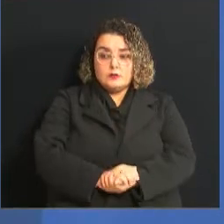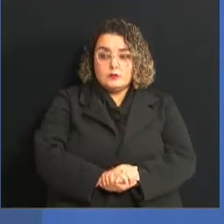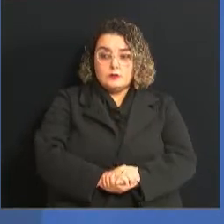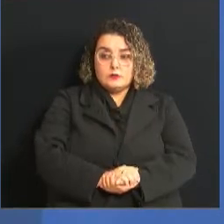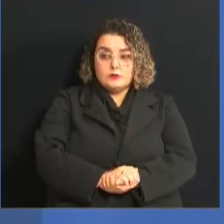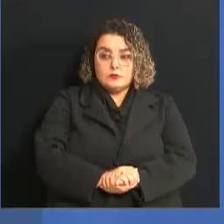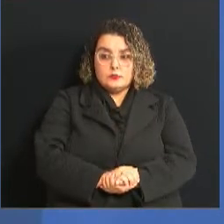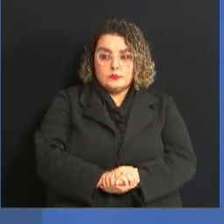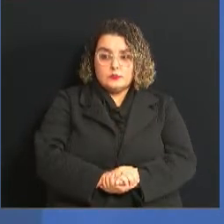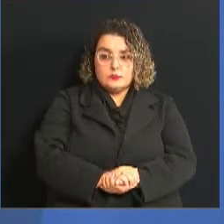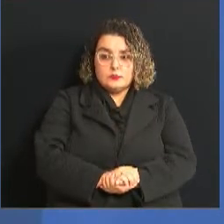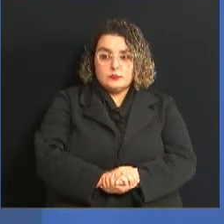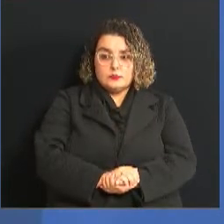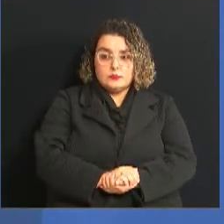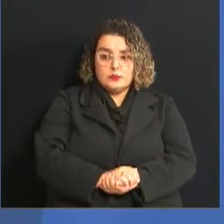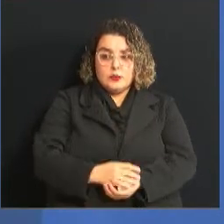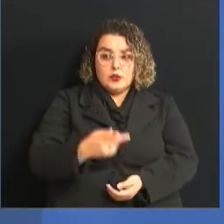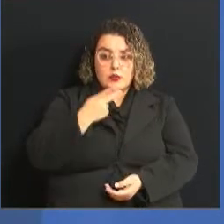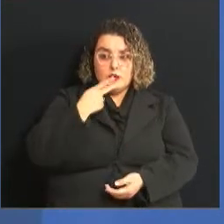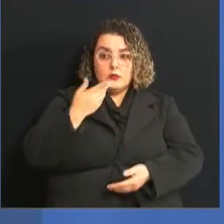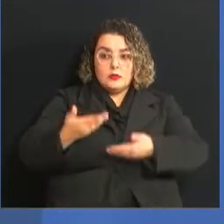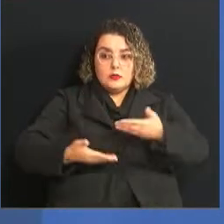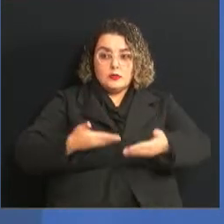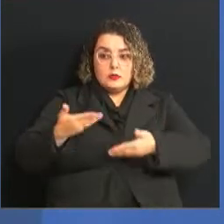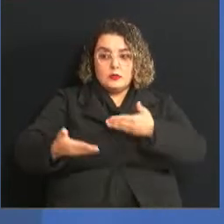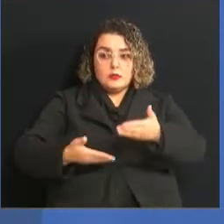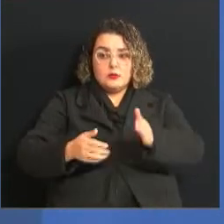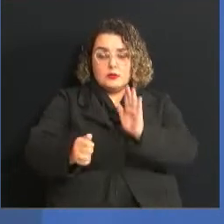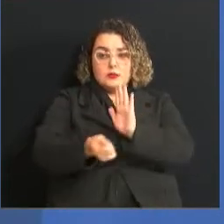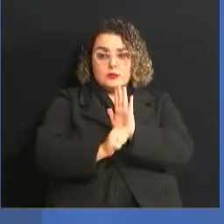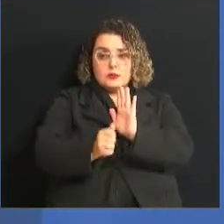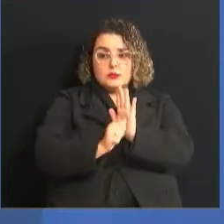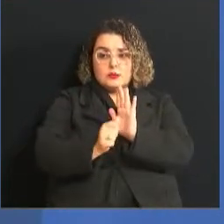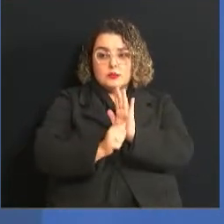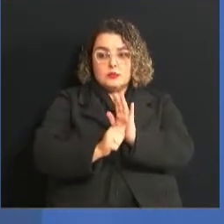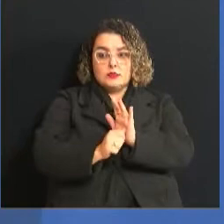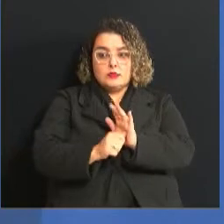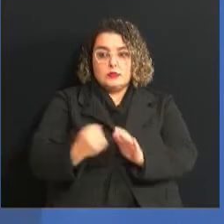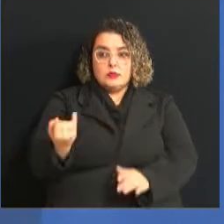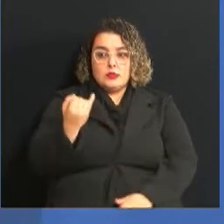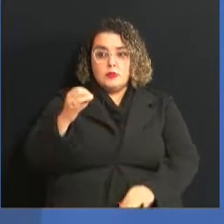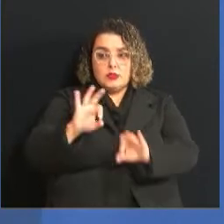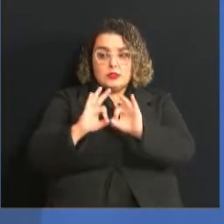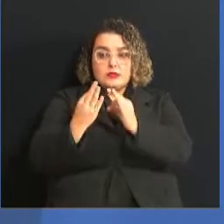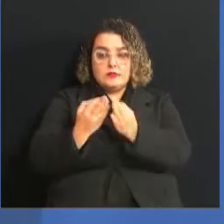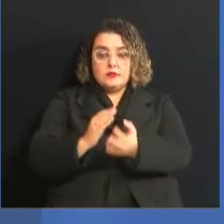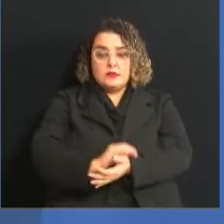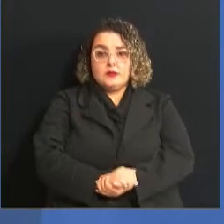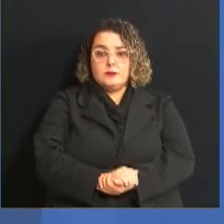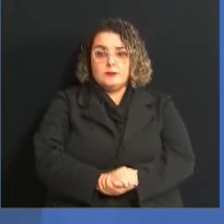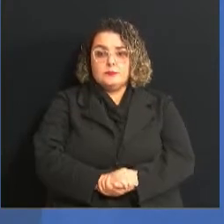que falou sobre o tratamento de dependentes químicos e da importância da família.